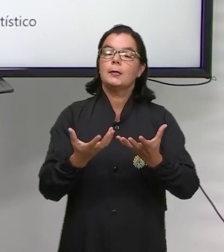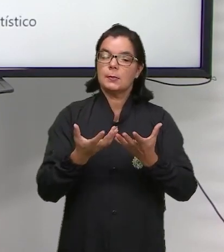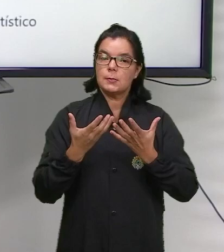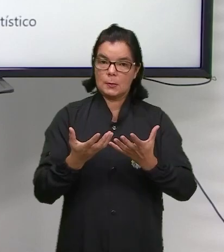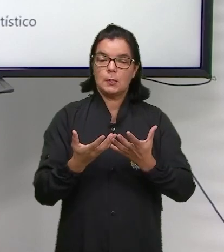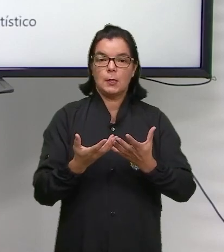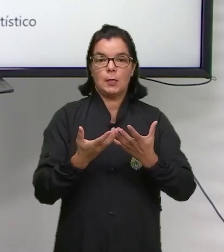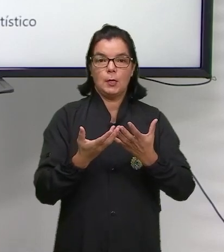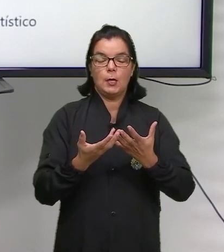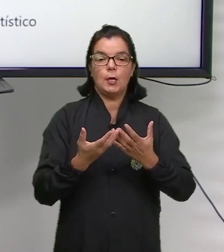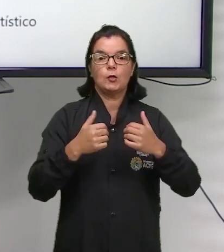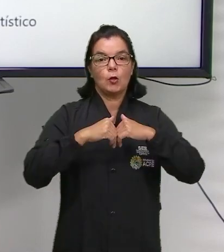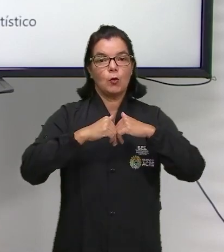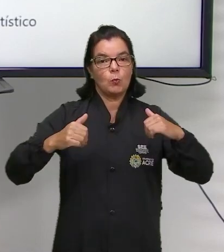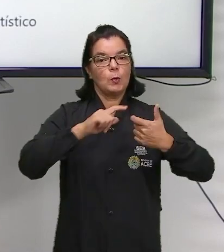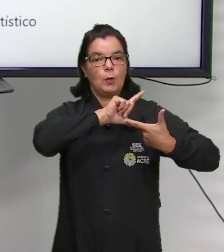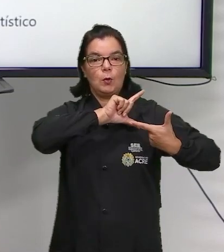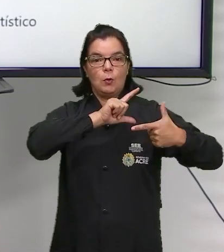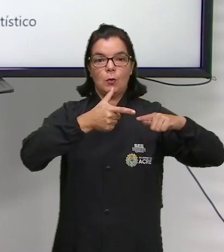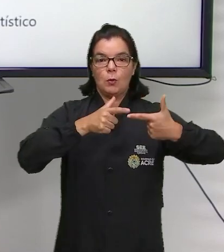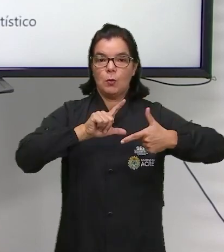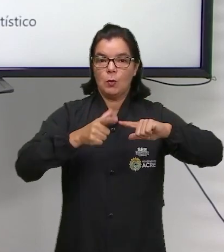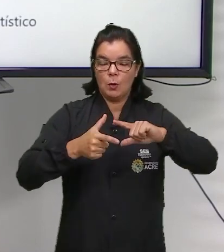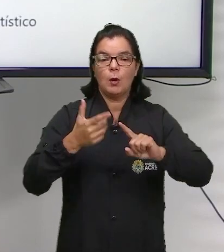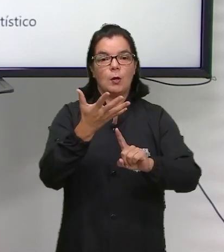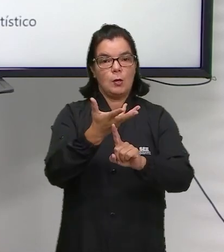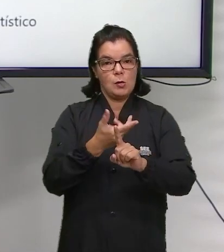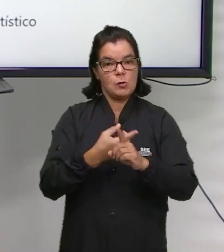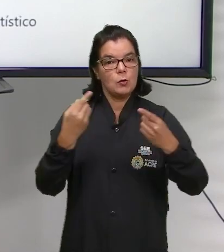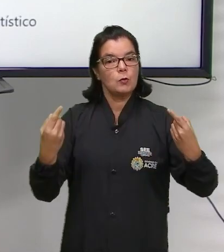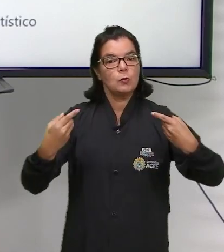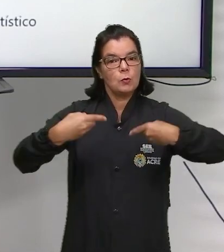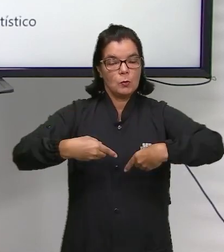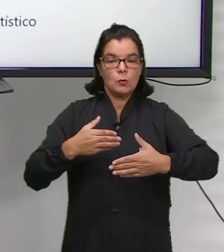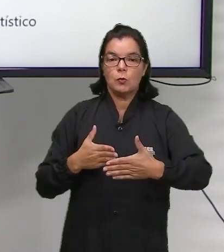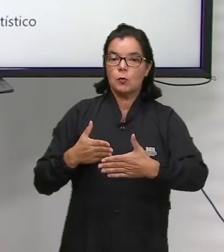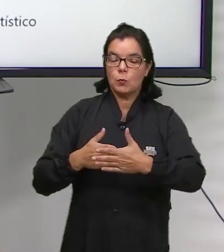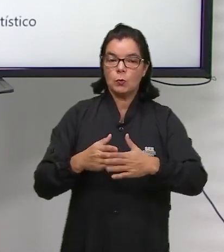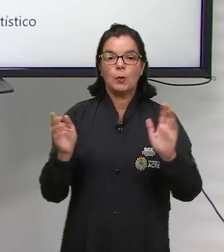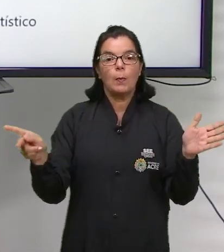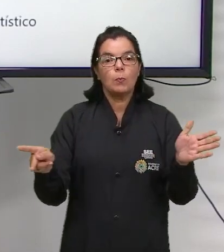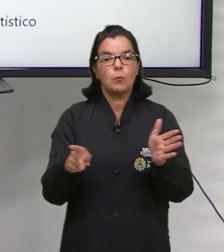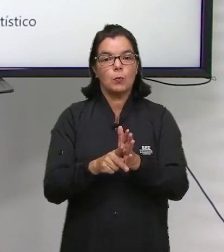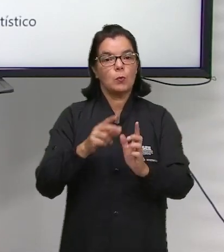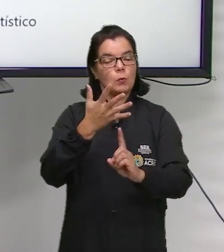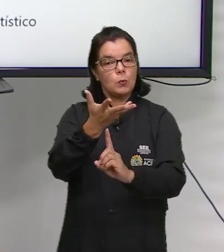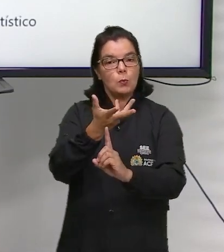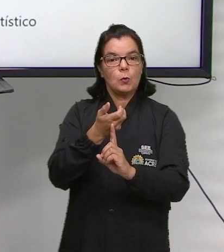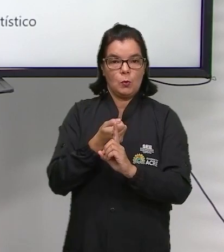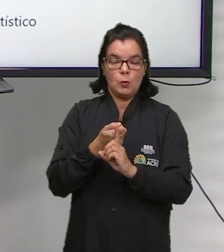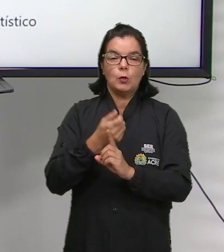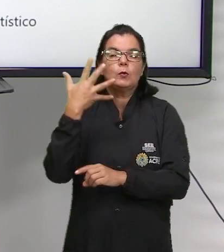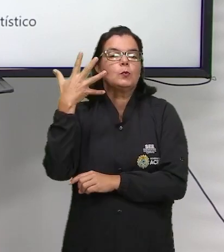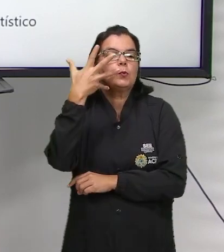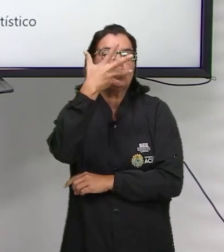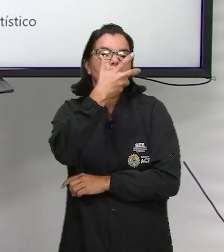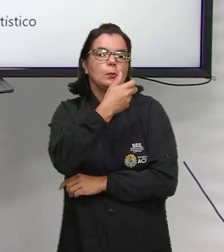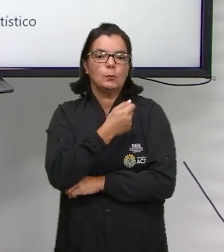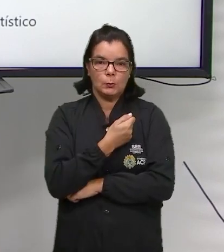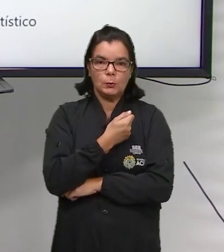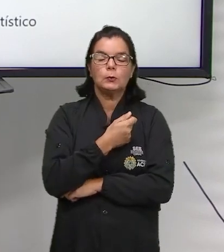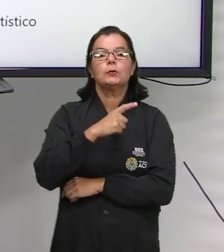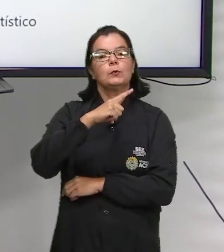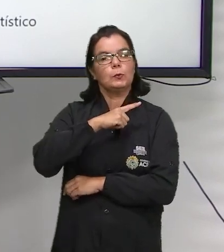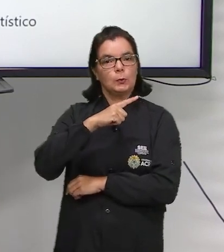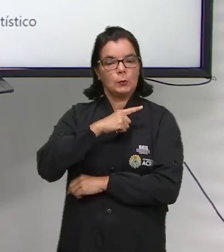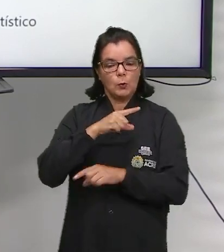quebrar a tradição da arte e desafiar os limites da própria arte, desafiar o belo, né? A gente vai ter, por